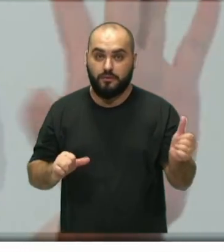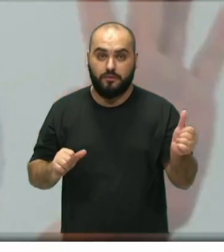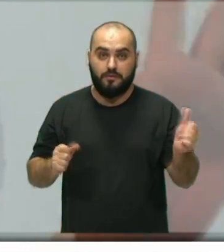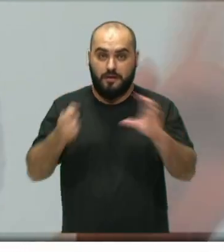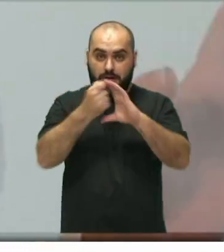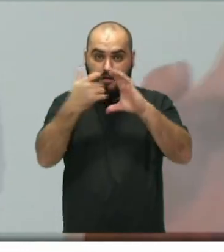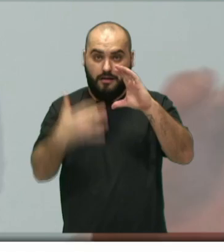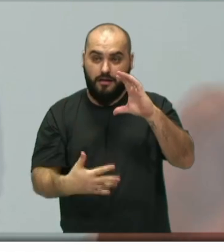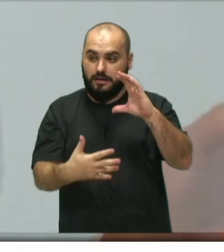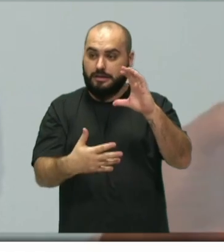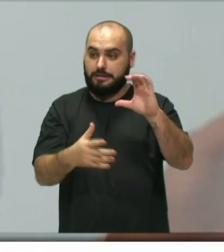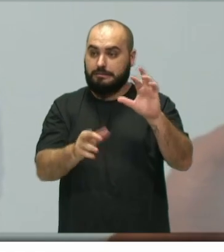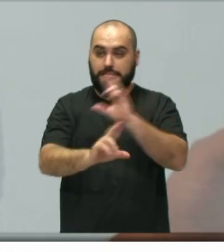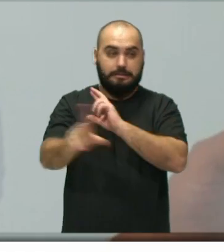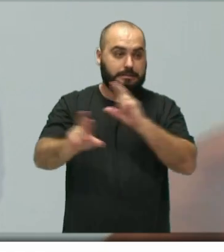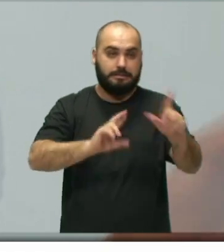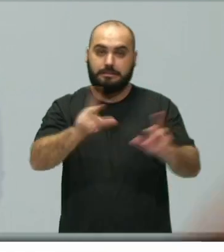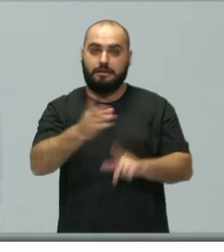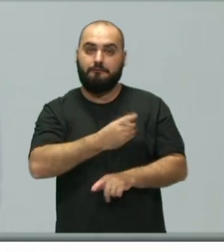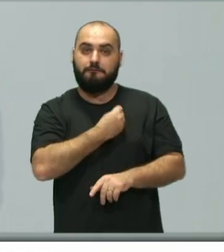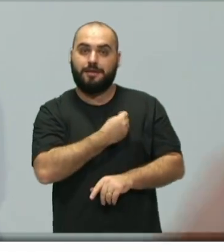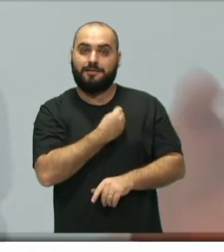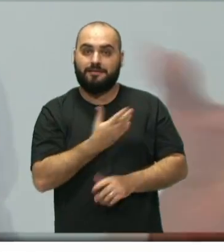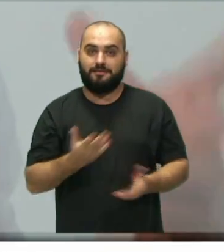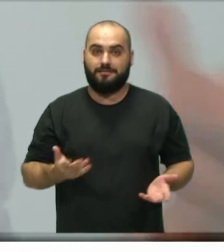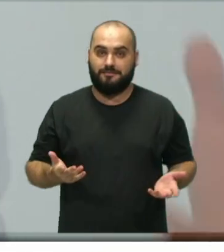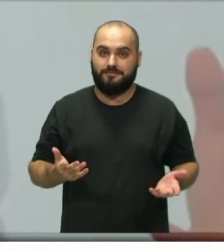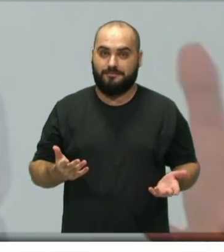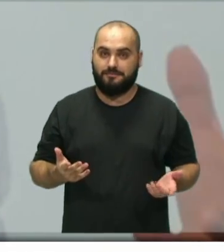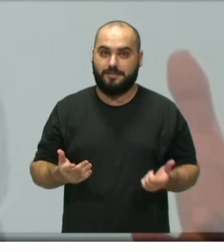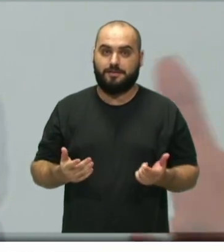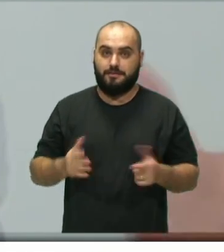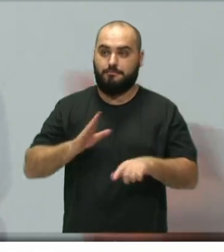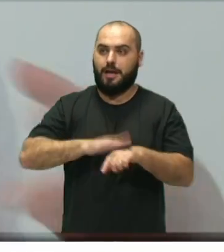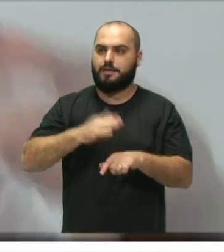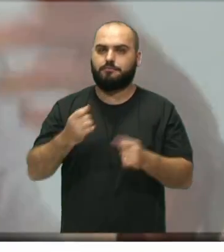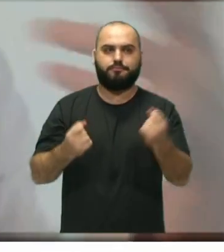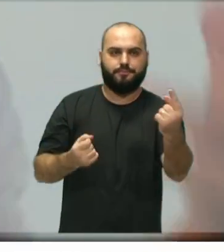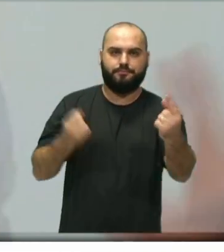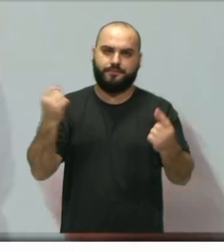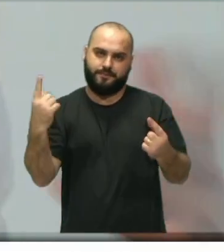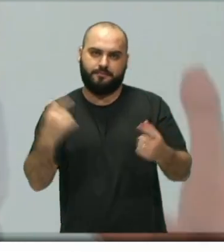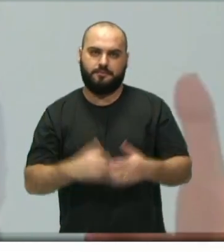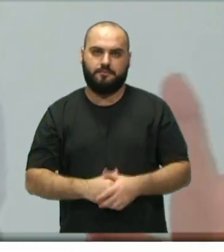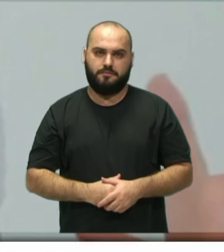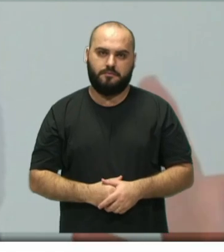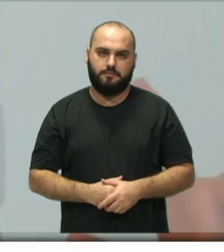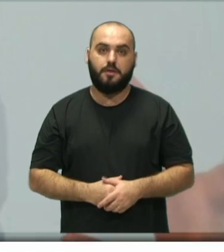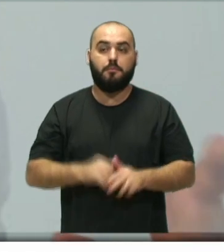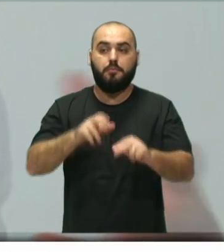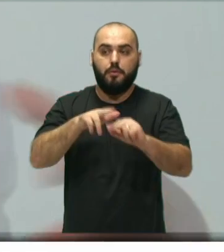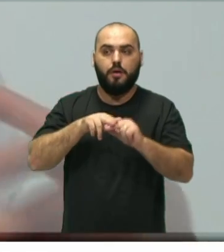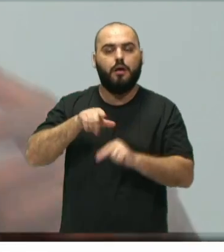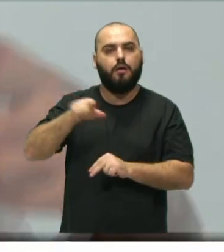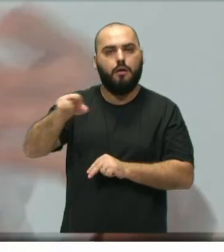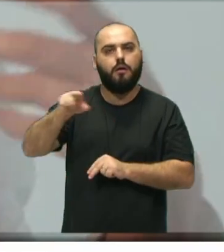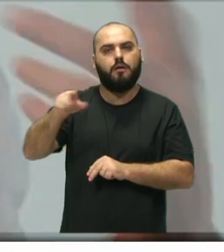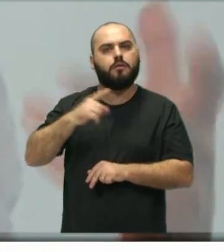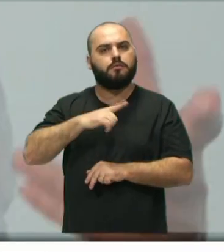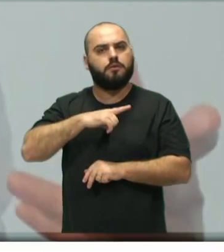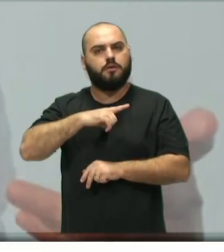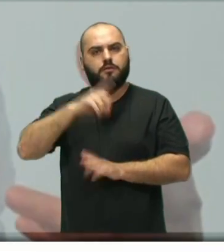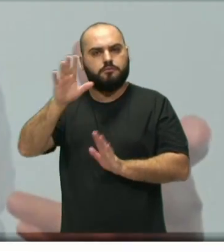configurou totalmente diferente a tua vida e outras coisas, né? Então eles estão atuantes. Então, quanto mais